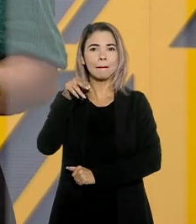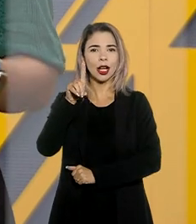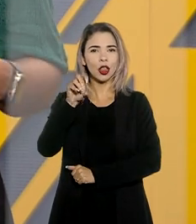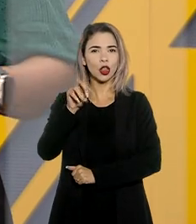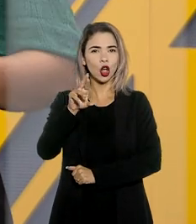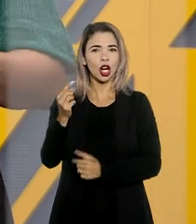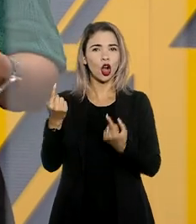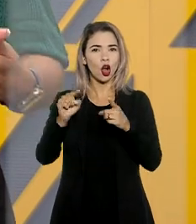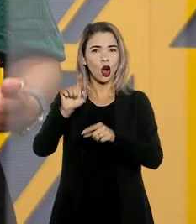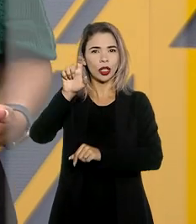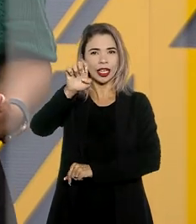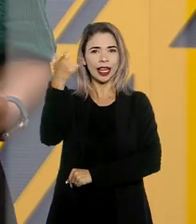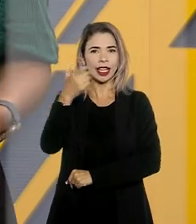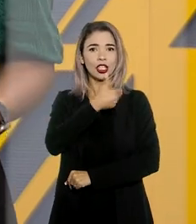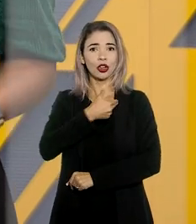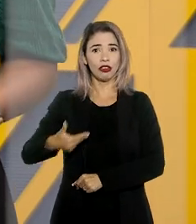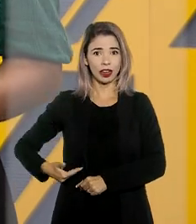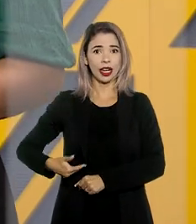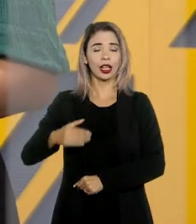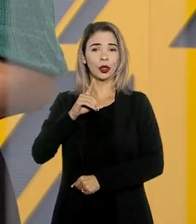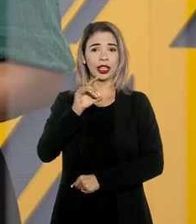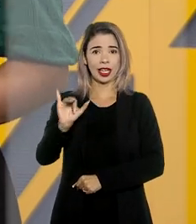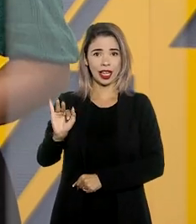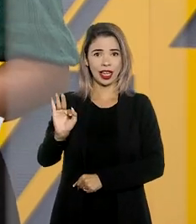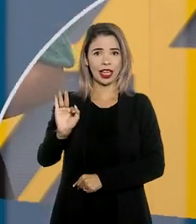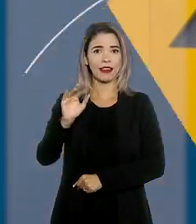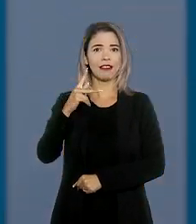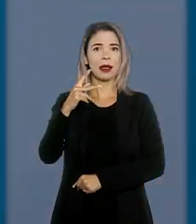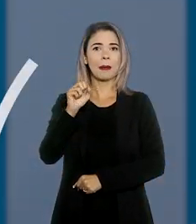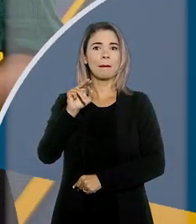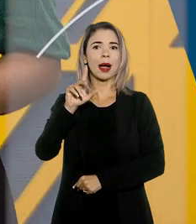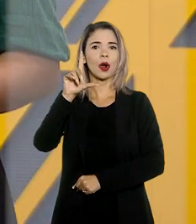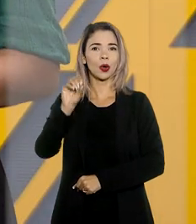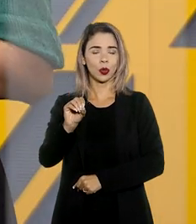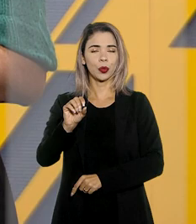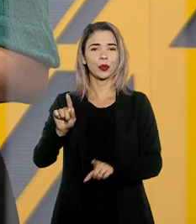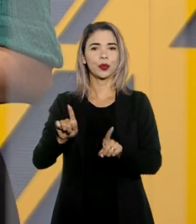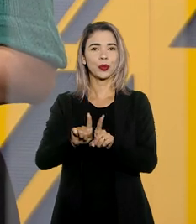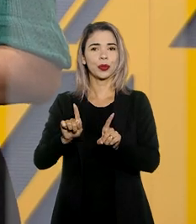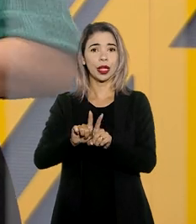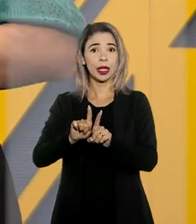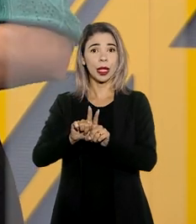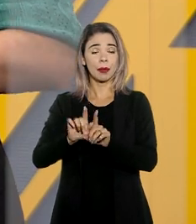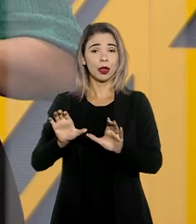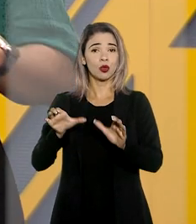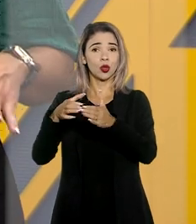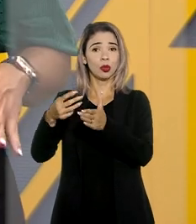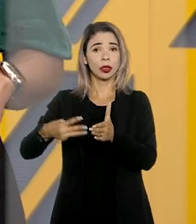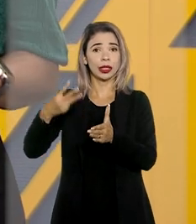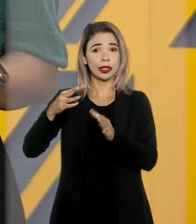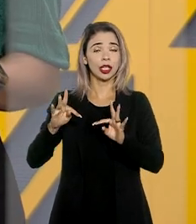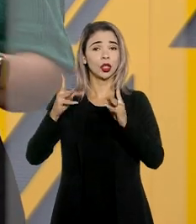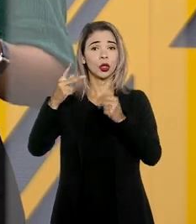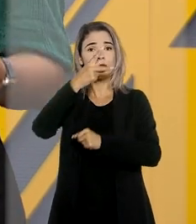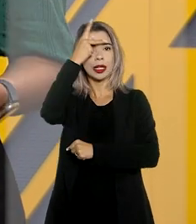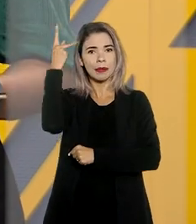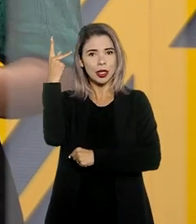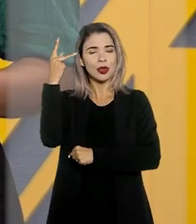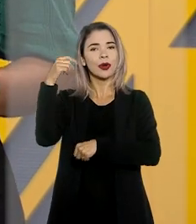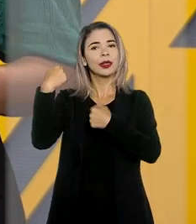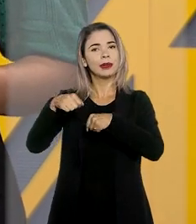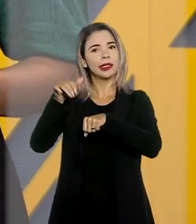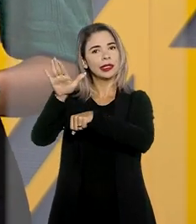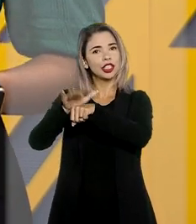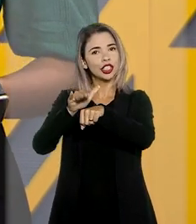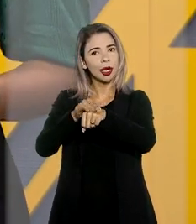Pandora contra o ex-governador do DF, Paulo Otávio. E a terceira turma definiu que todos os executados devem